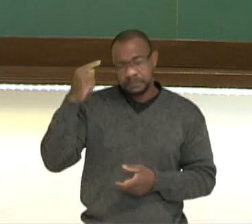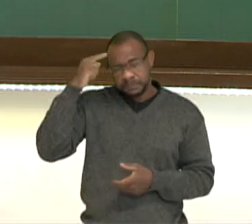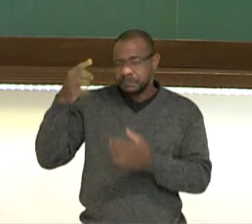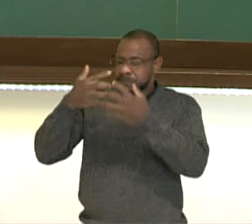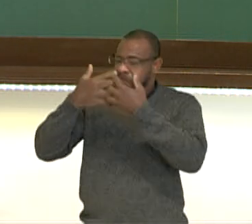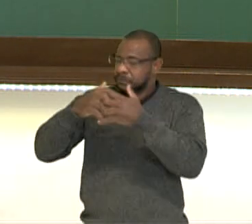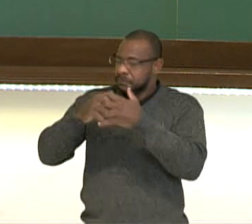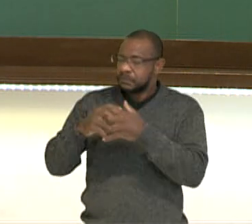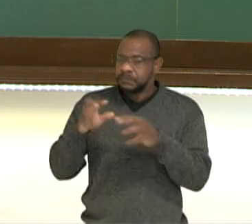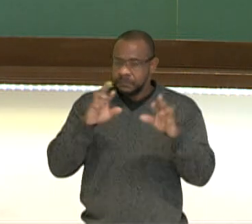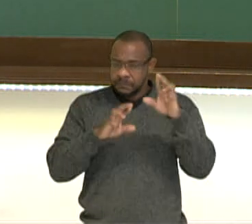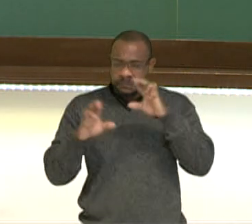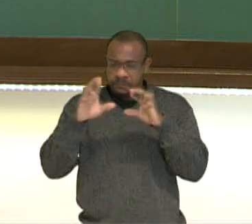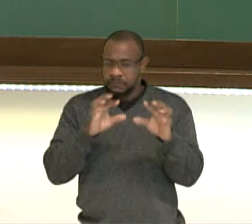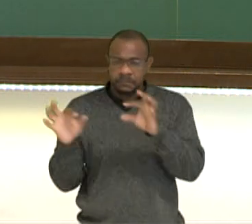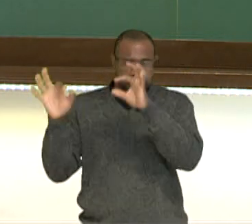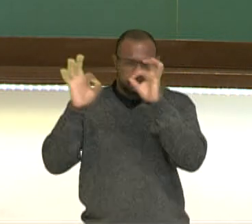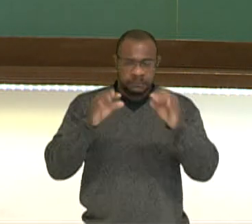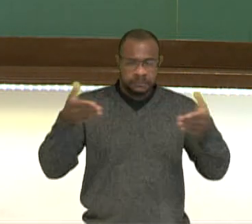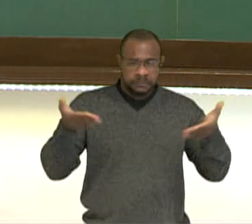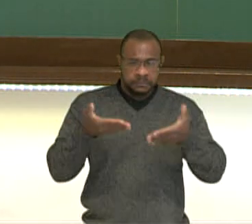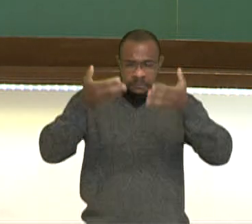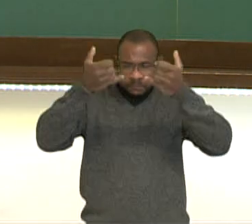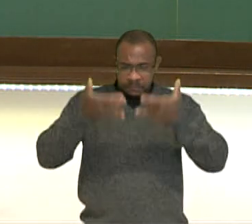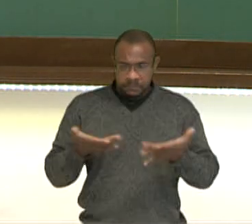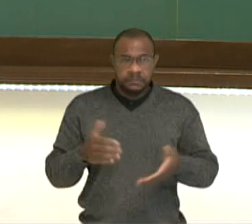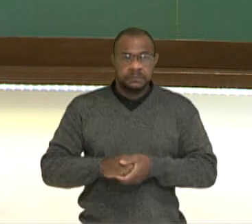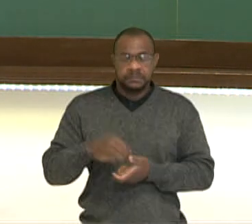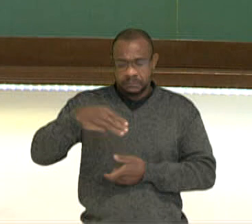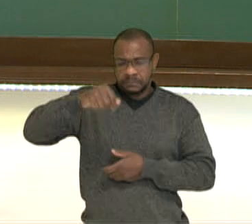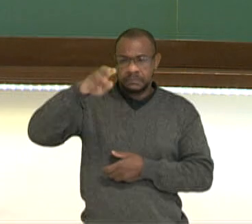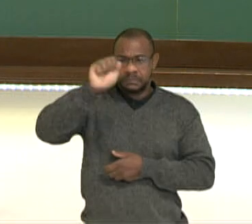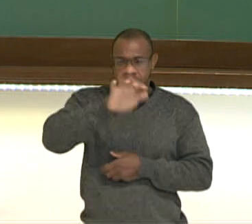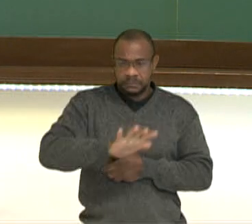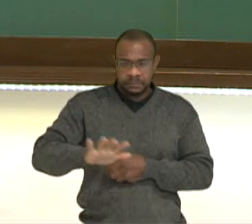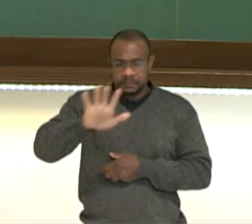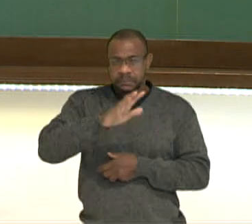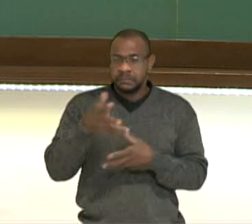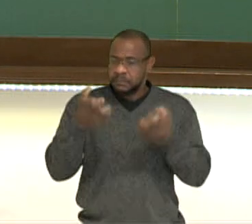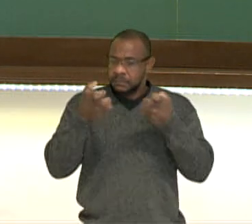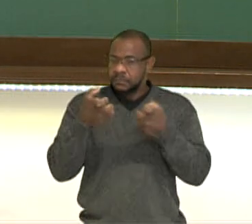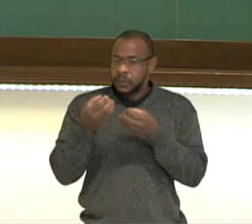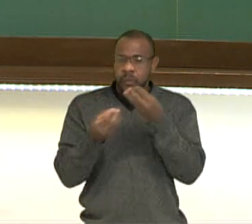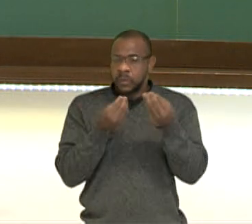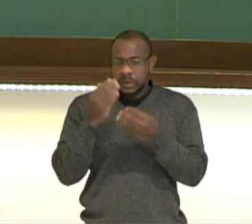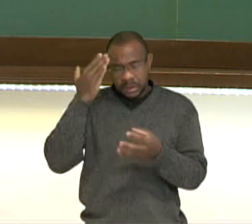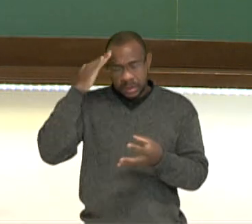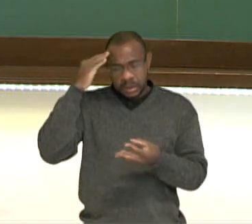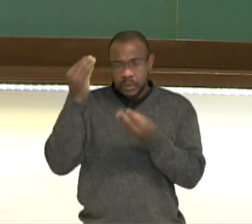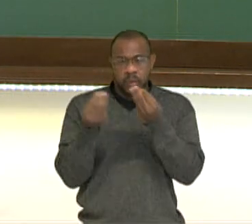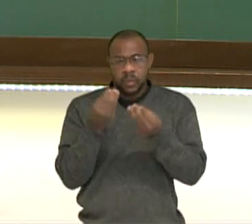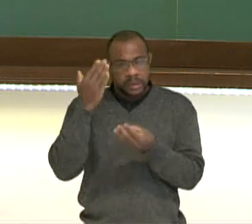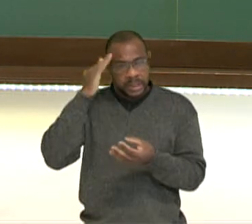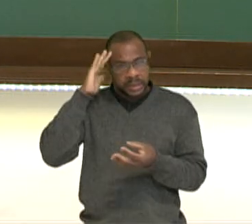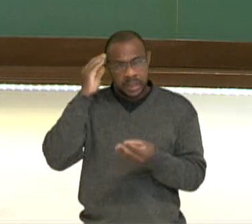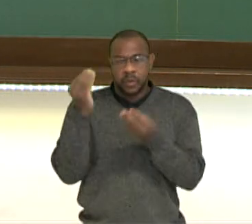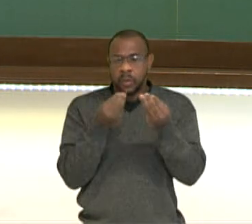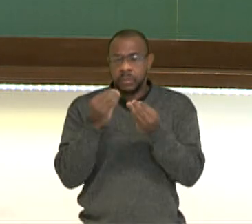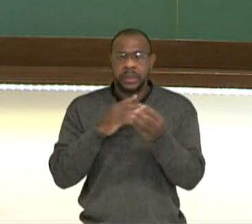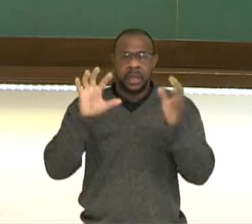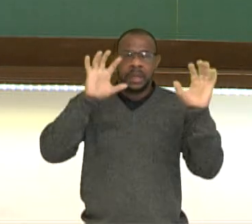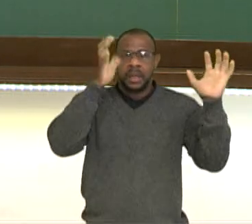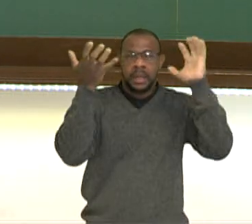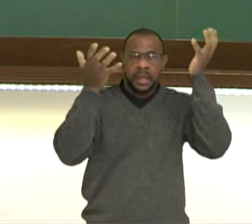dessa análise cartográfica que acabamos de fazer, conseguimos ter uma noção de como estão ligados clima